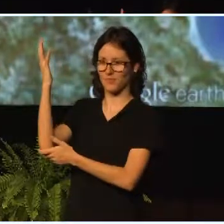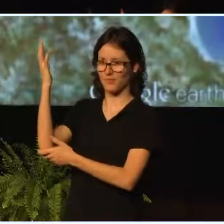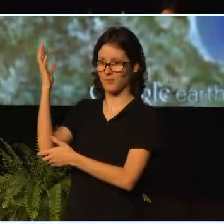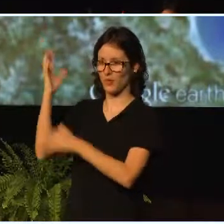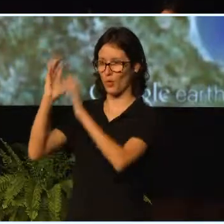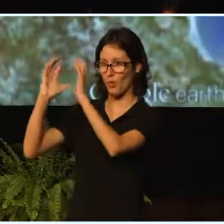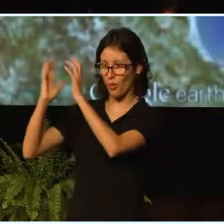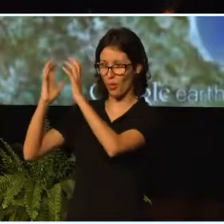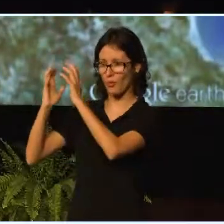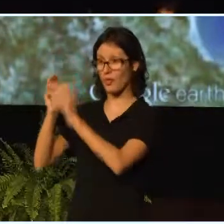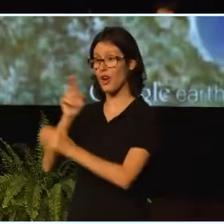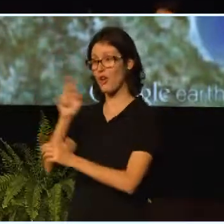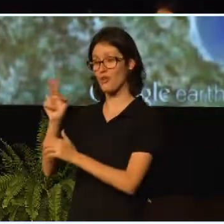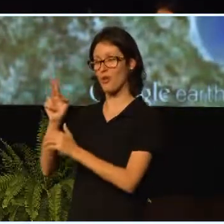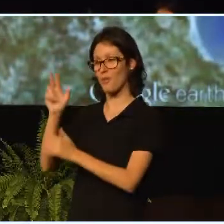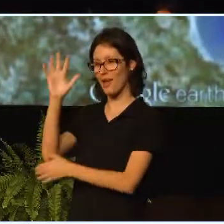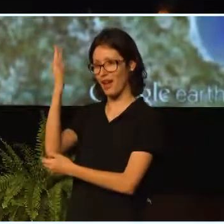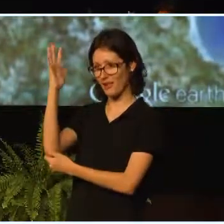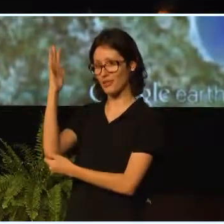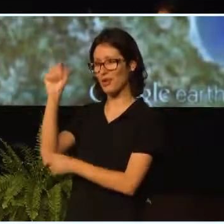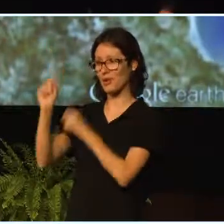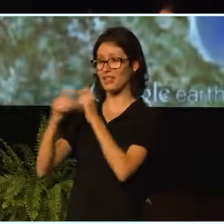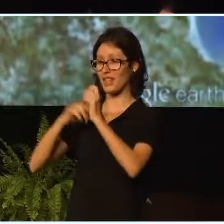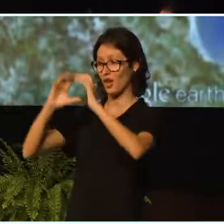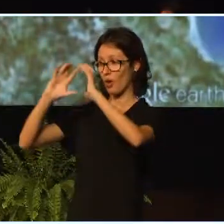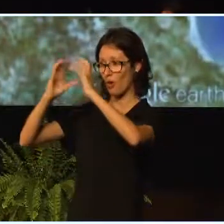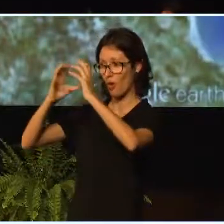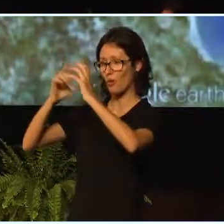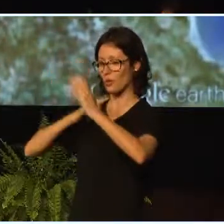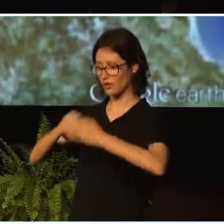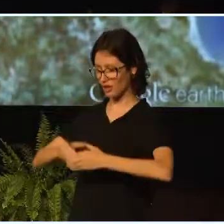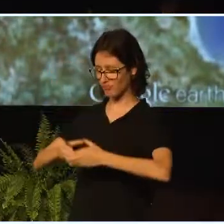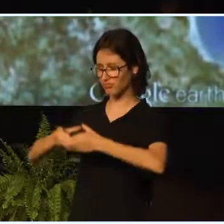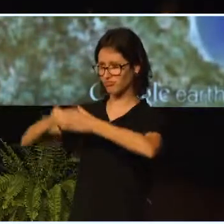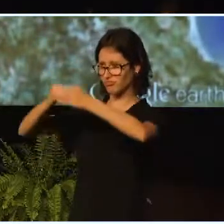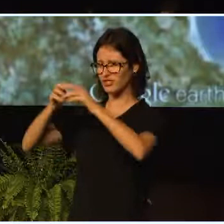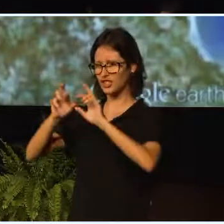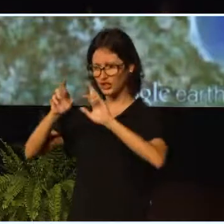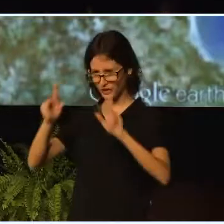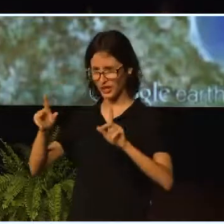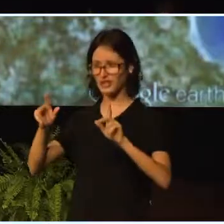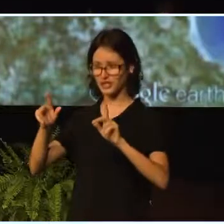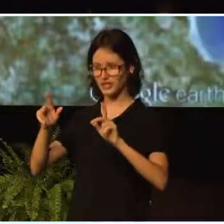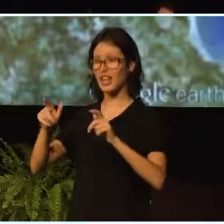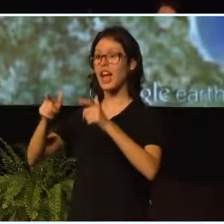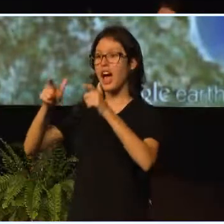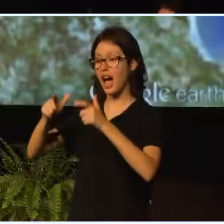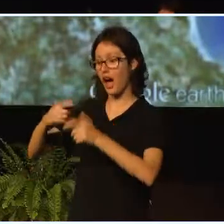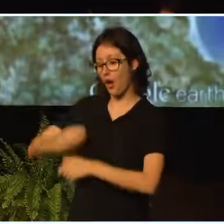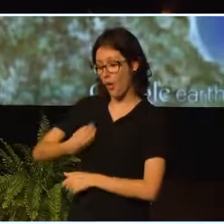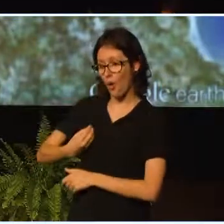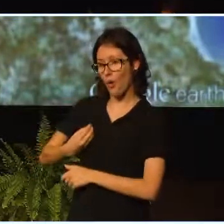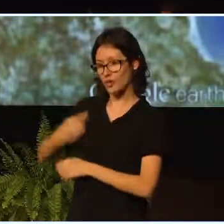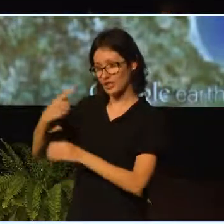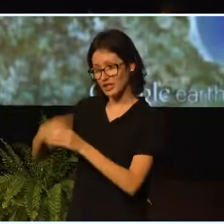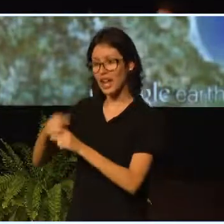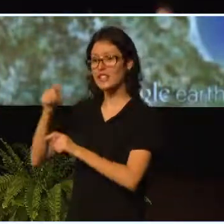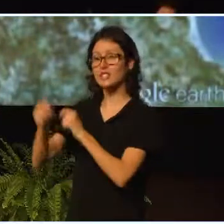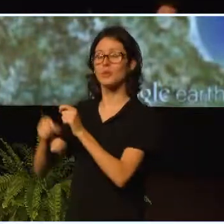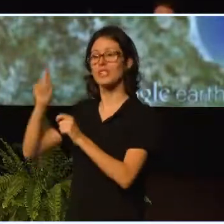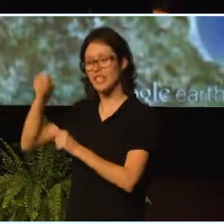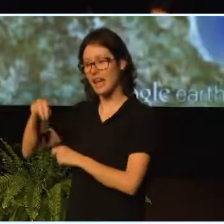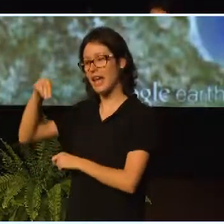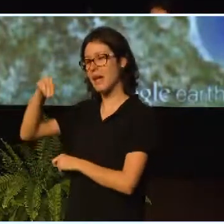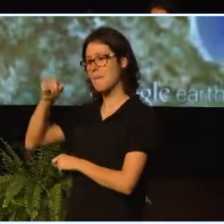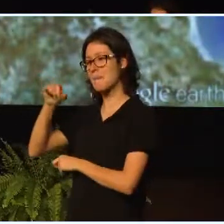Essa é uma Macaíba. É um coqueiro que tem esse tronco peculiar. Então, todo mundo sabe aonde fica uma Macaíba e o que é uma